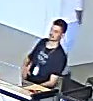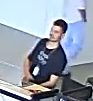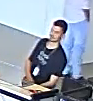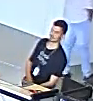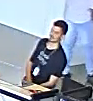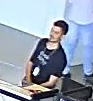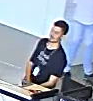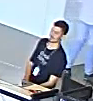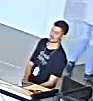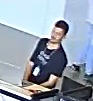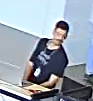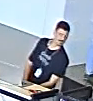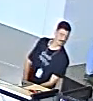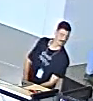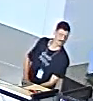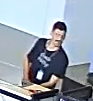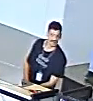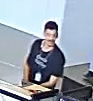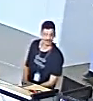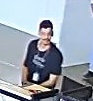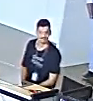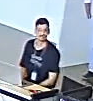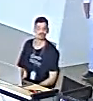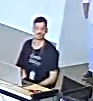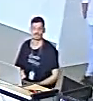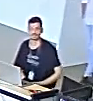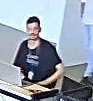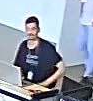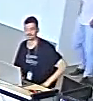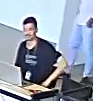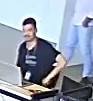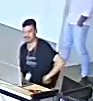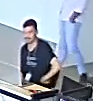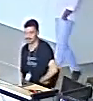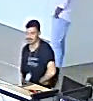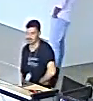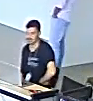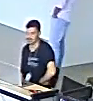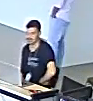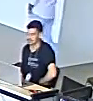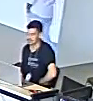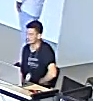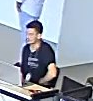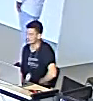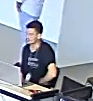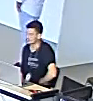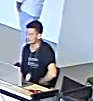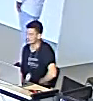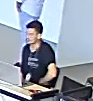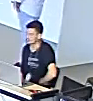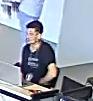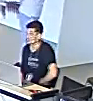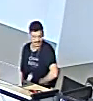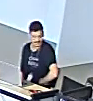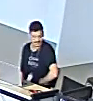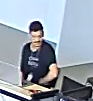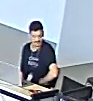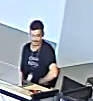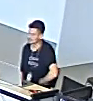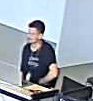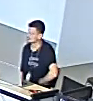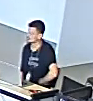que elaborou esse passe, essa lei, mas ela deveria ter presença de pessoas com deficiência competente e sabedoras do que